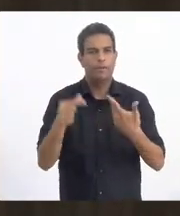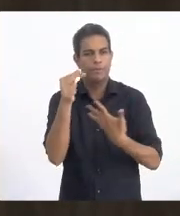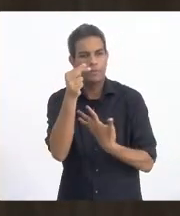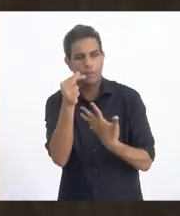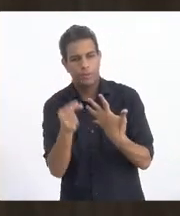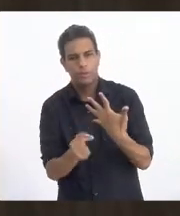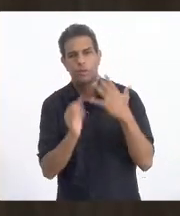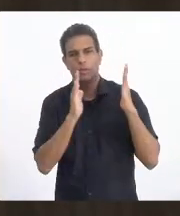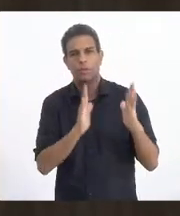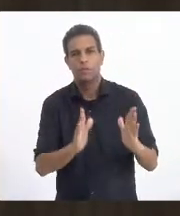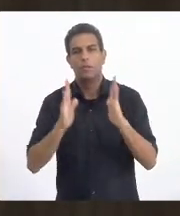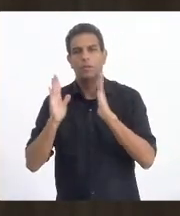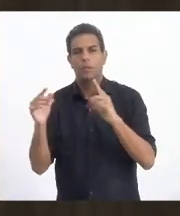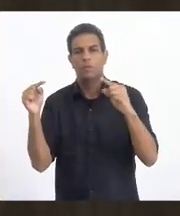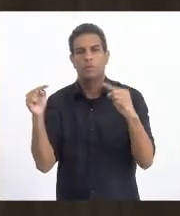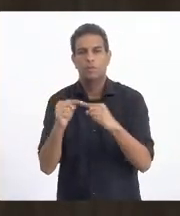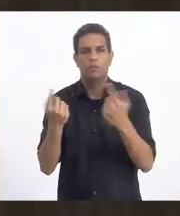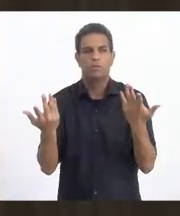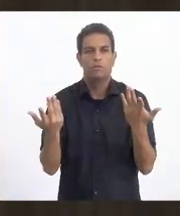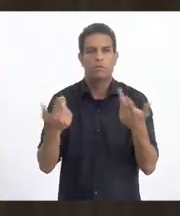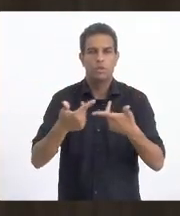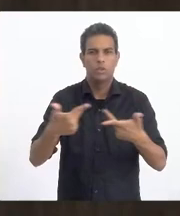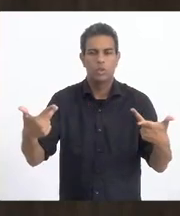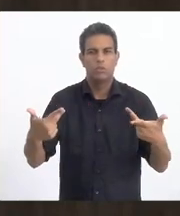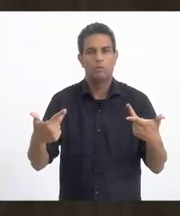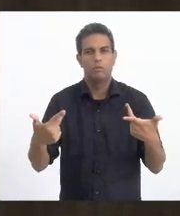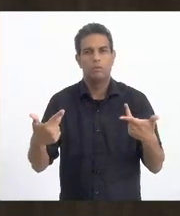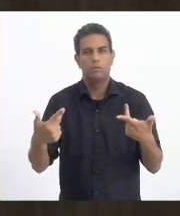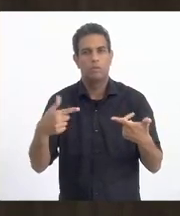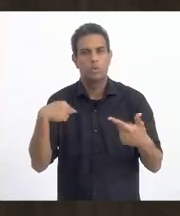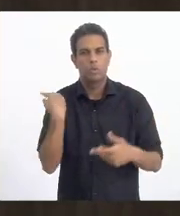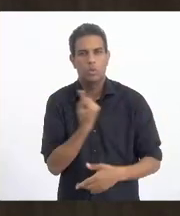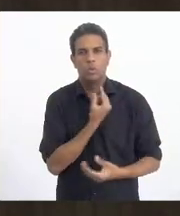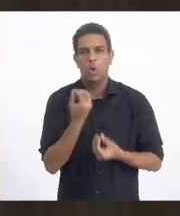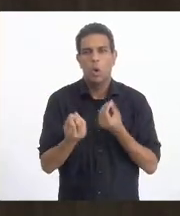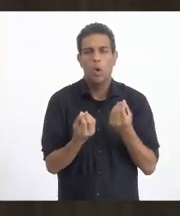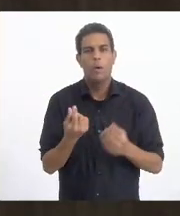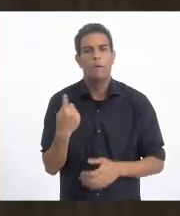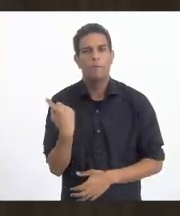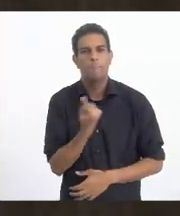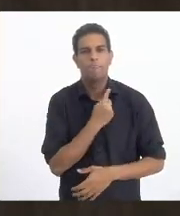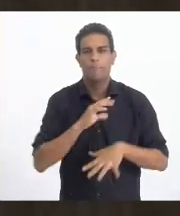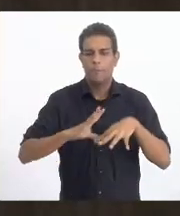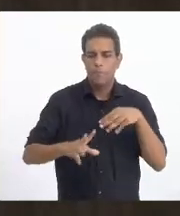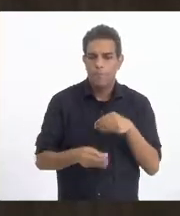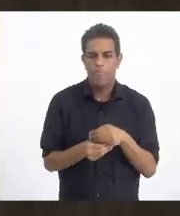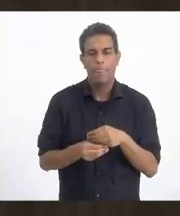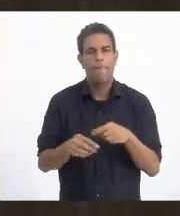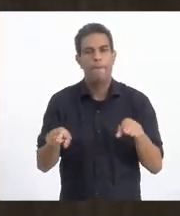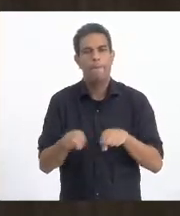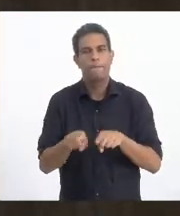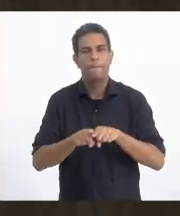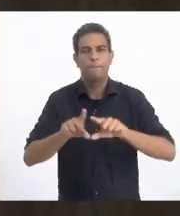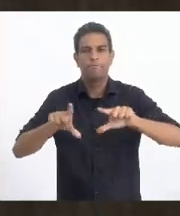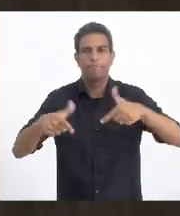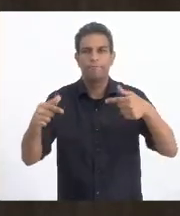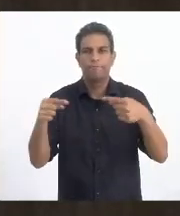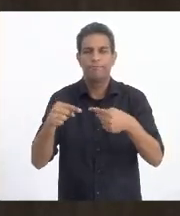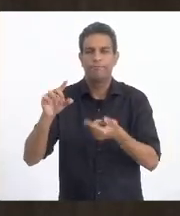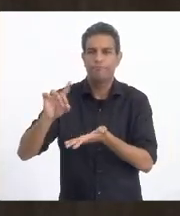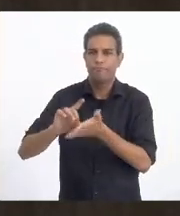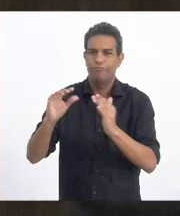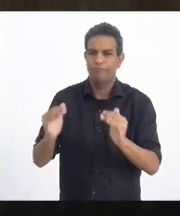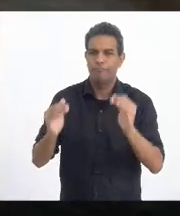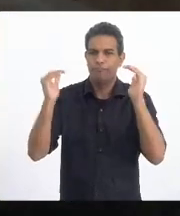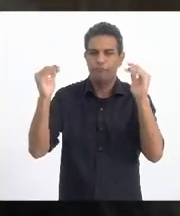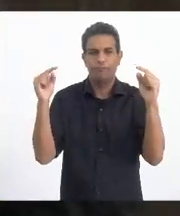um parágrafo, ou um inciso, para concluir, e mantinha os nossos oficiais